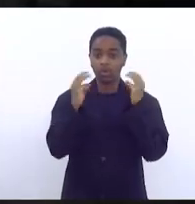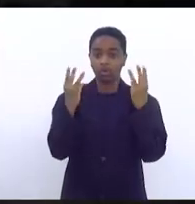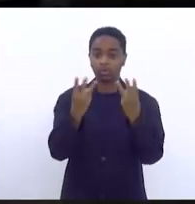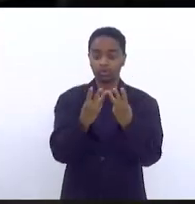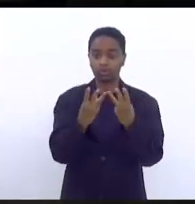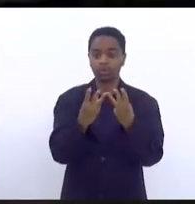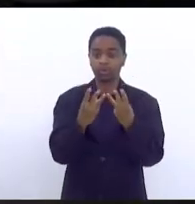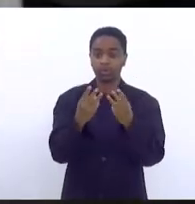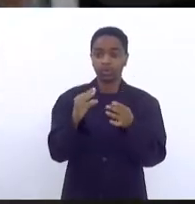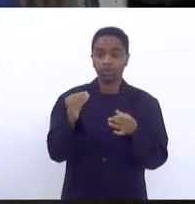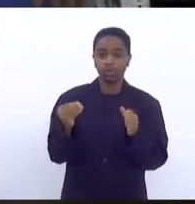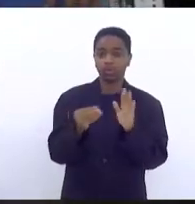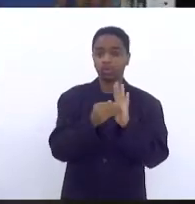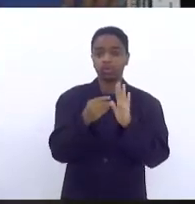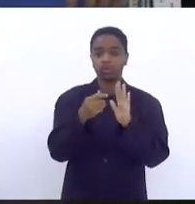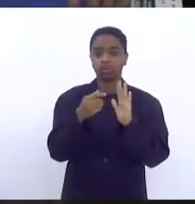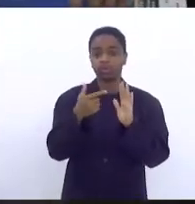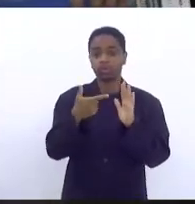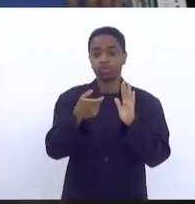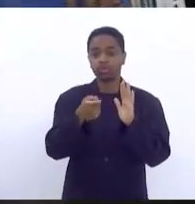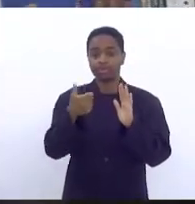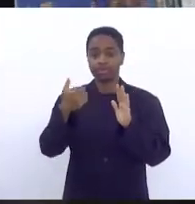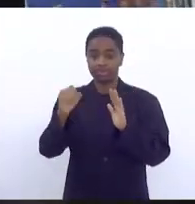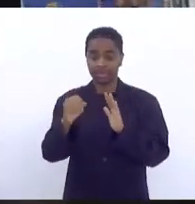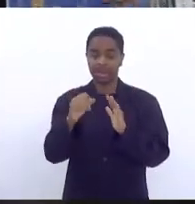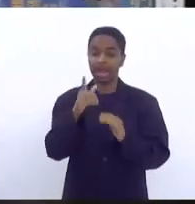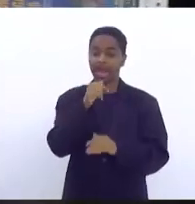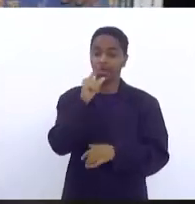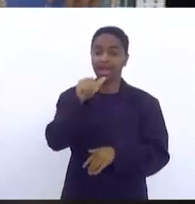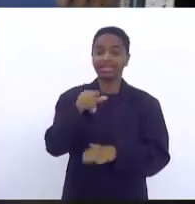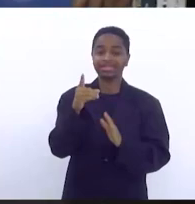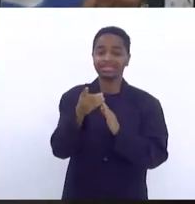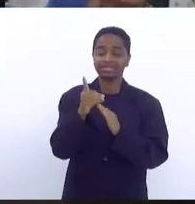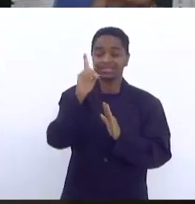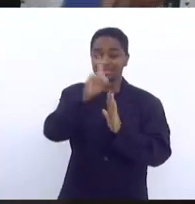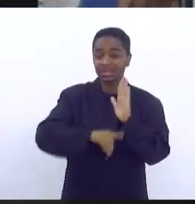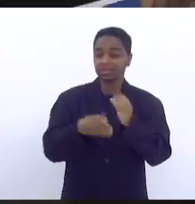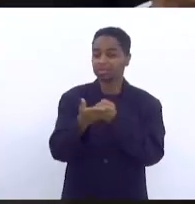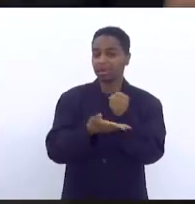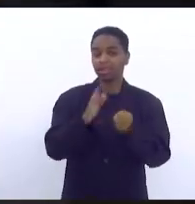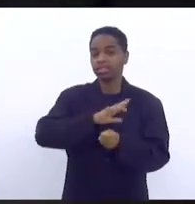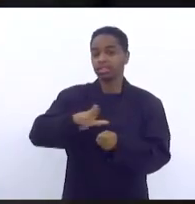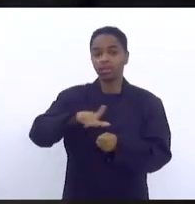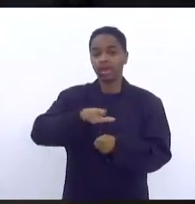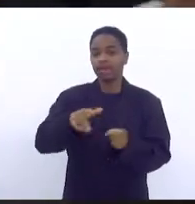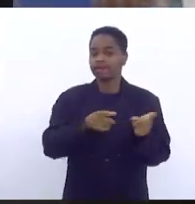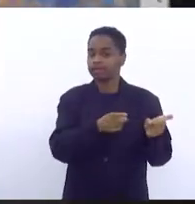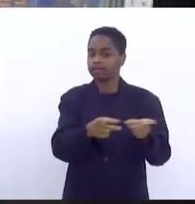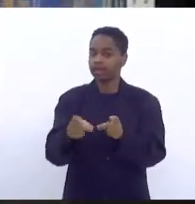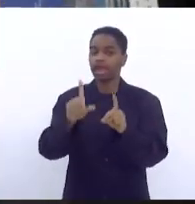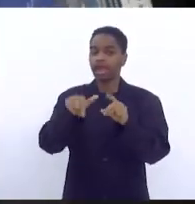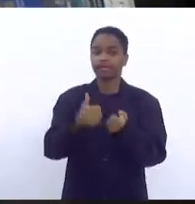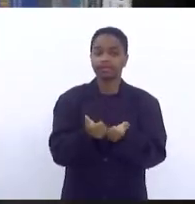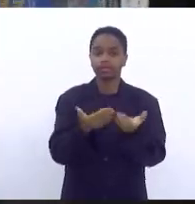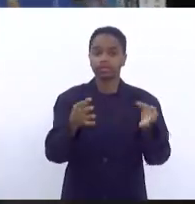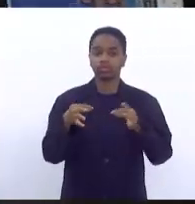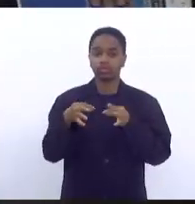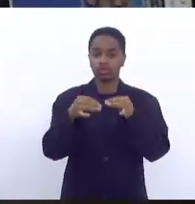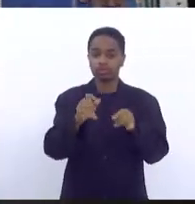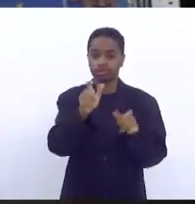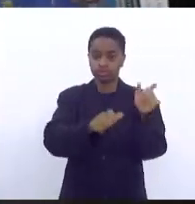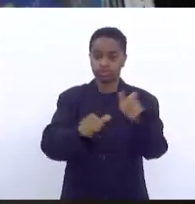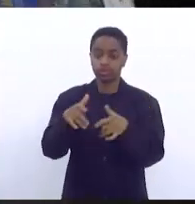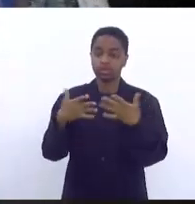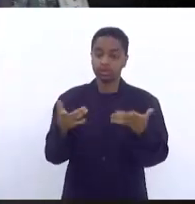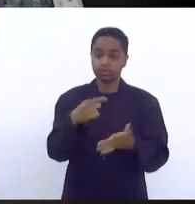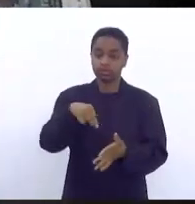2010 que água é um direito fundamental água não é mercadoria água é para todos e todas então